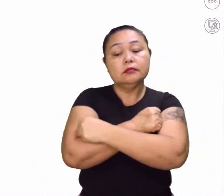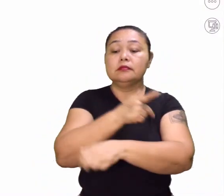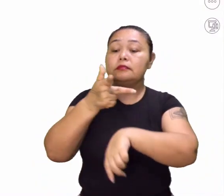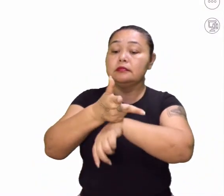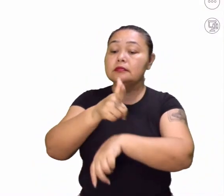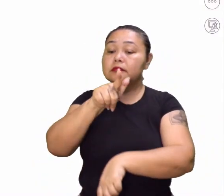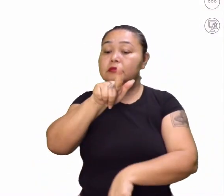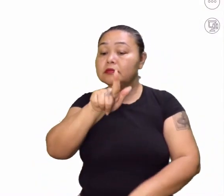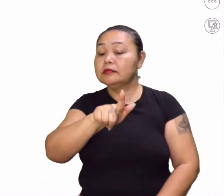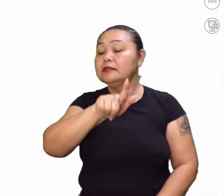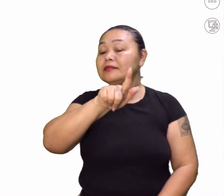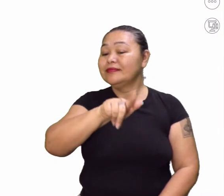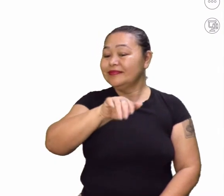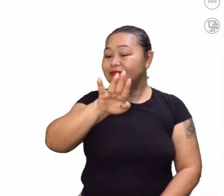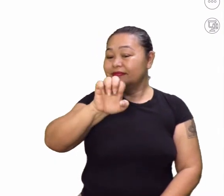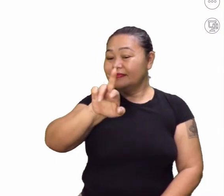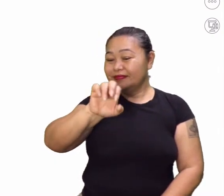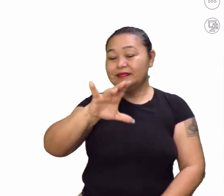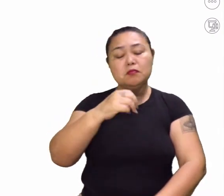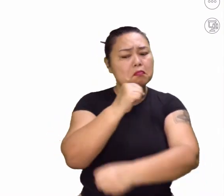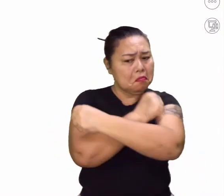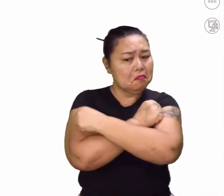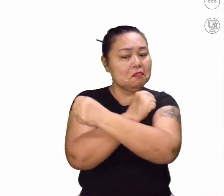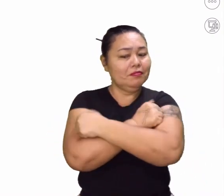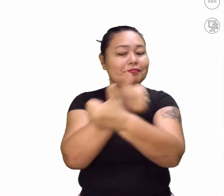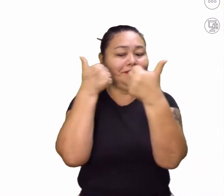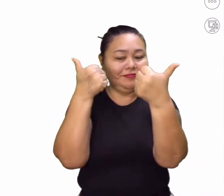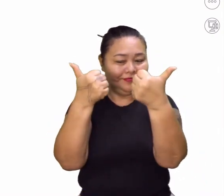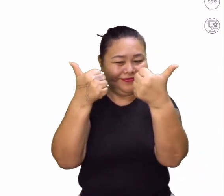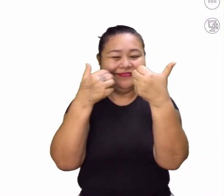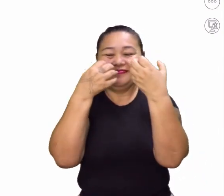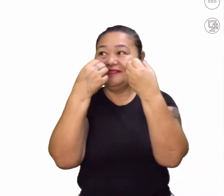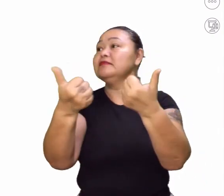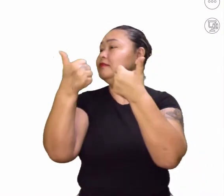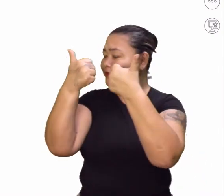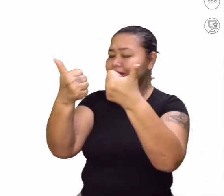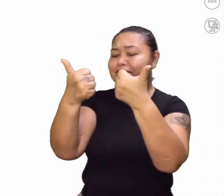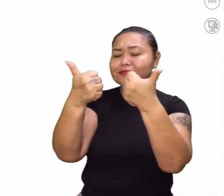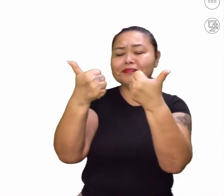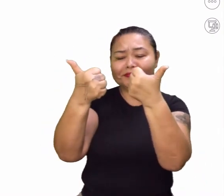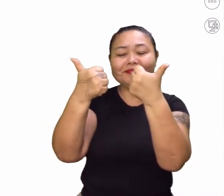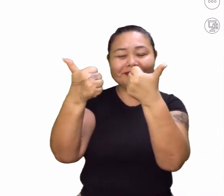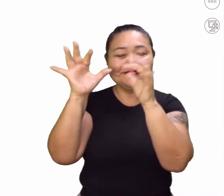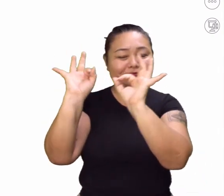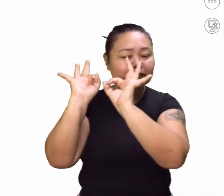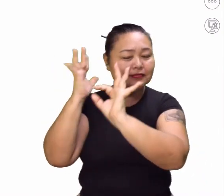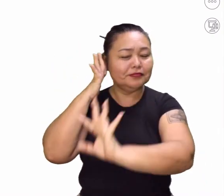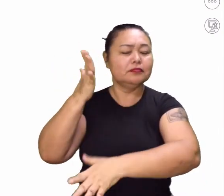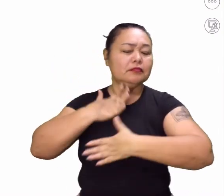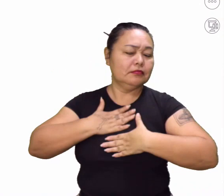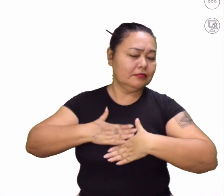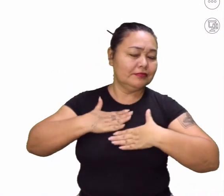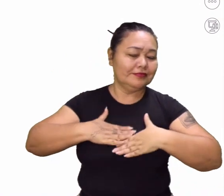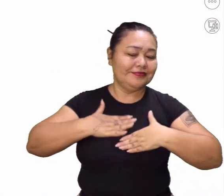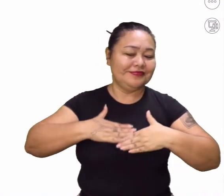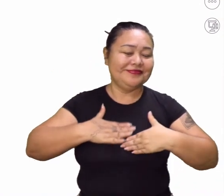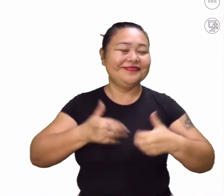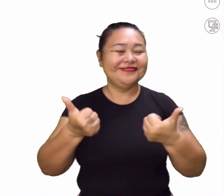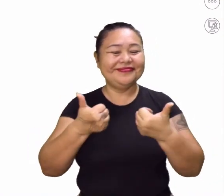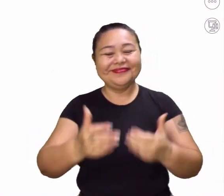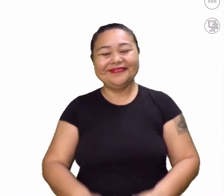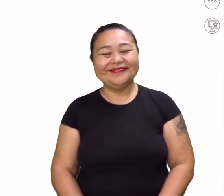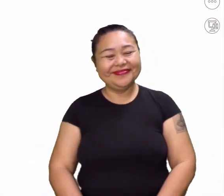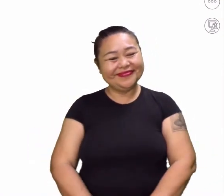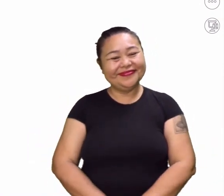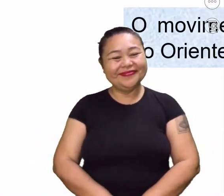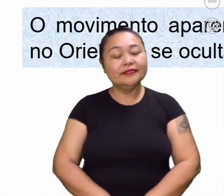diretor Gilberto, né? Isso mesmo. Gente boa, hein? Pra caramba. É isso, Aldenino? Você acha ele gente boa? Tranquilão, né? Muito bem,